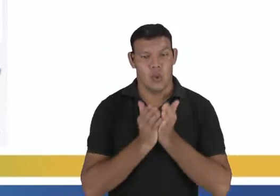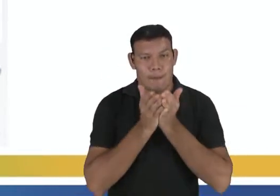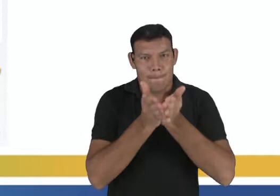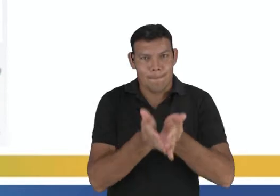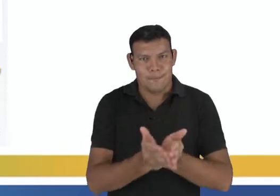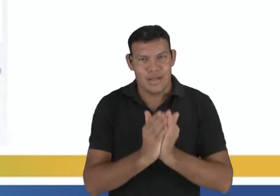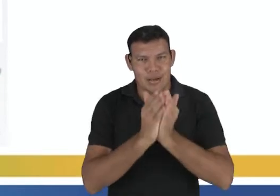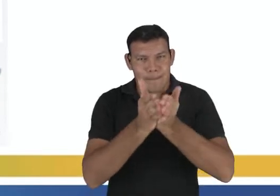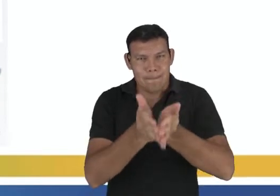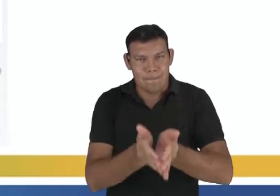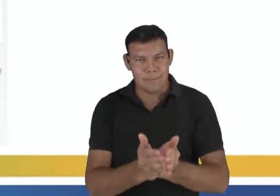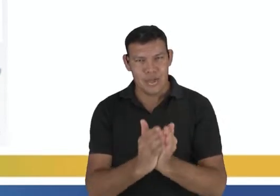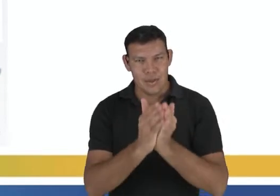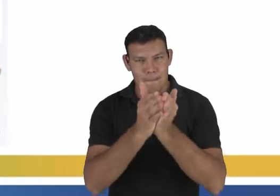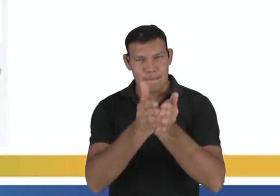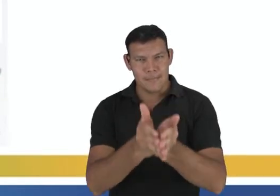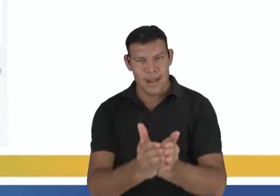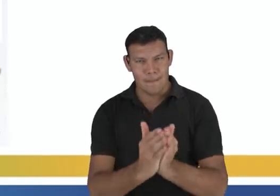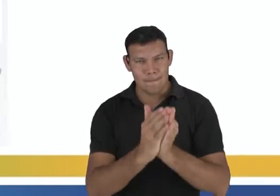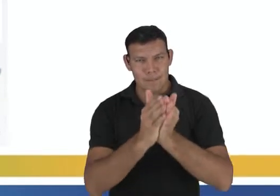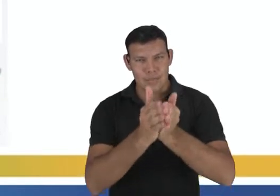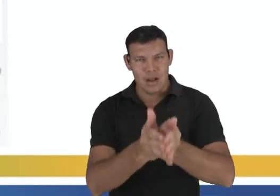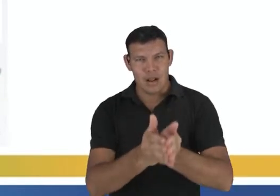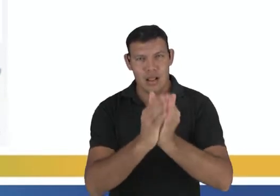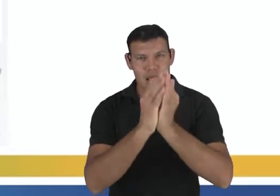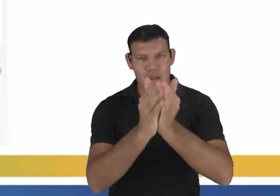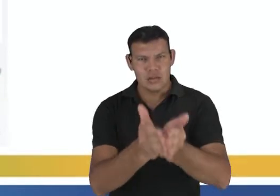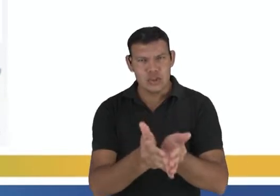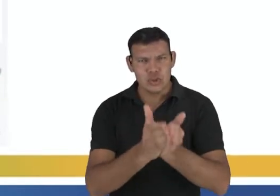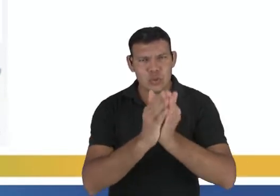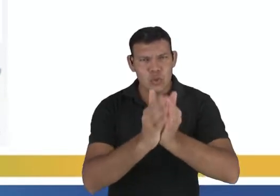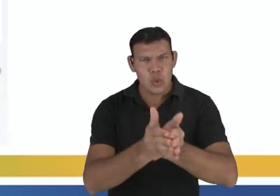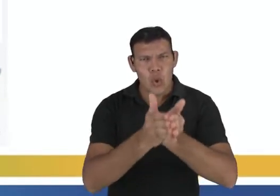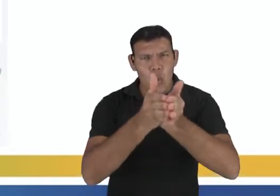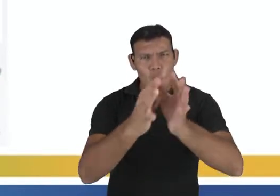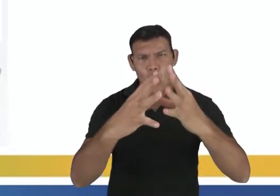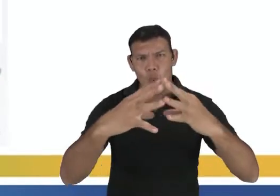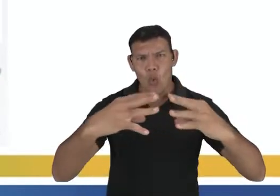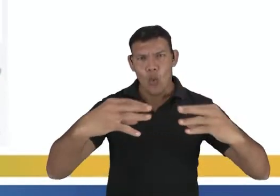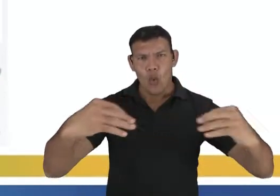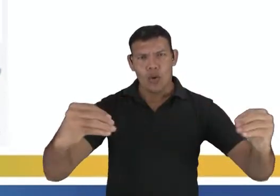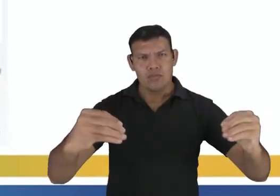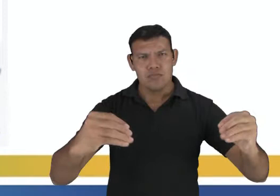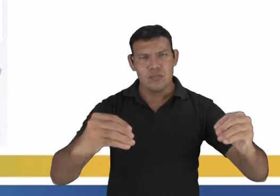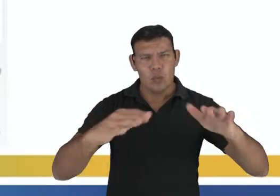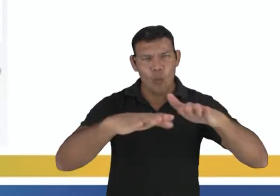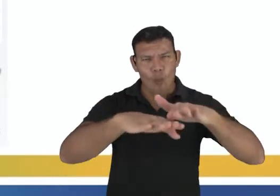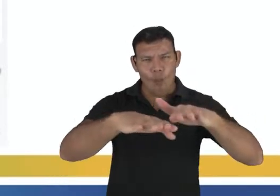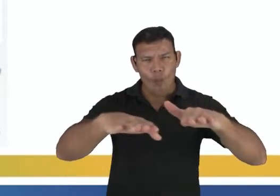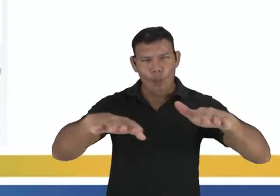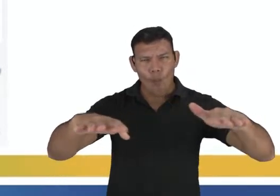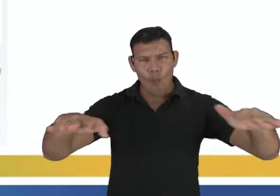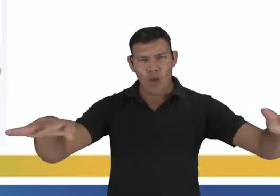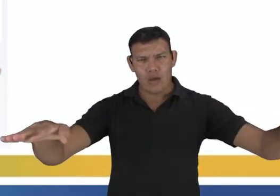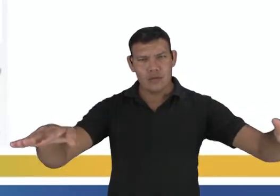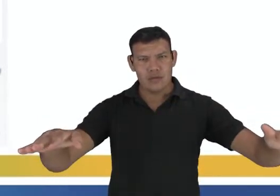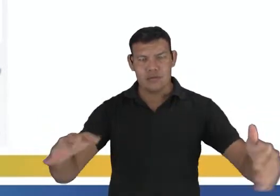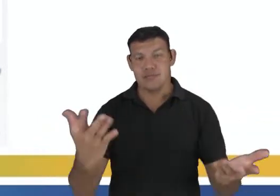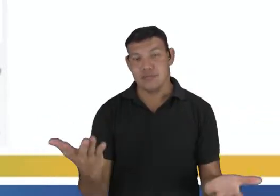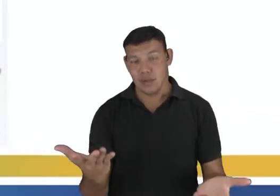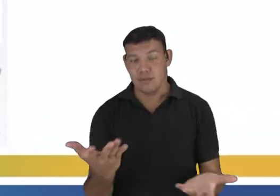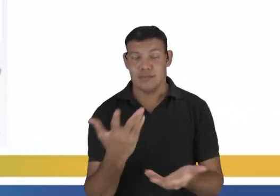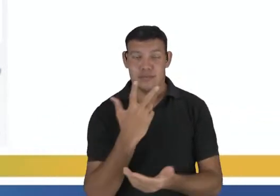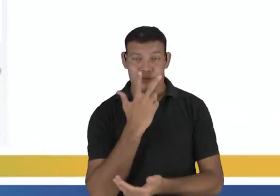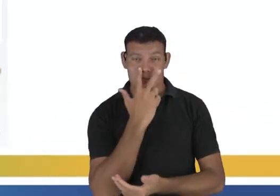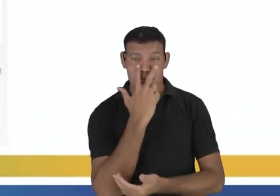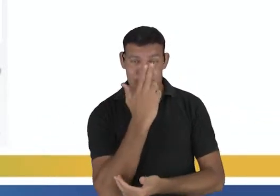navios no mar. Então eles iam em determinado ponto, eles sumiam, então parecia que havia realmente esse formato